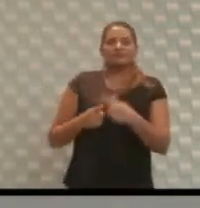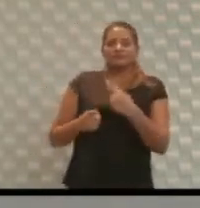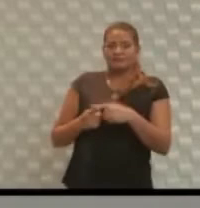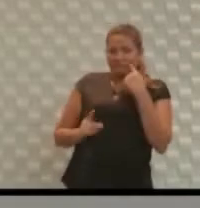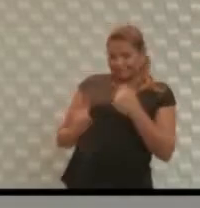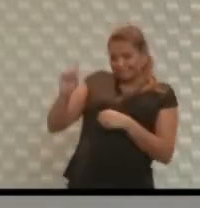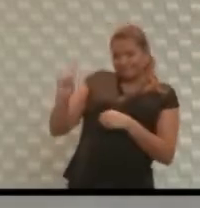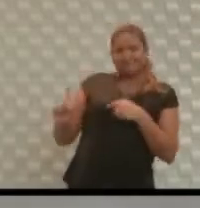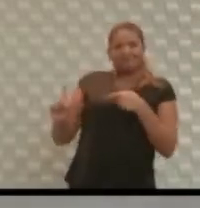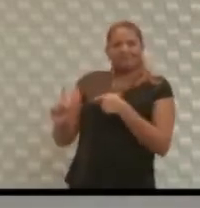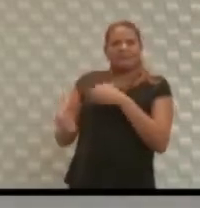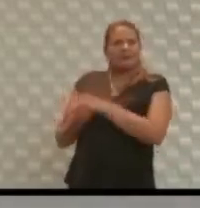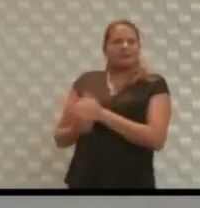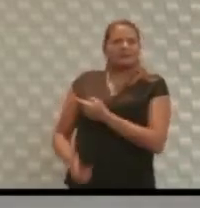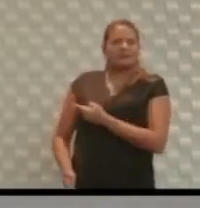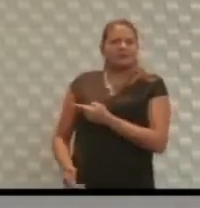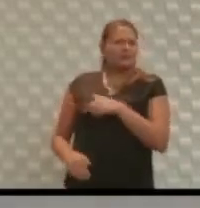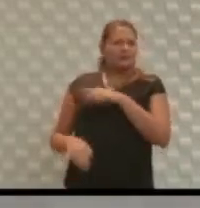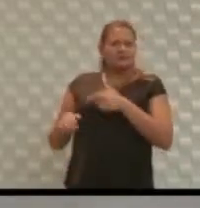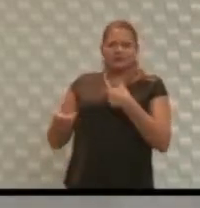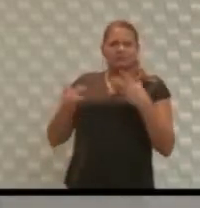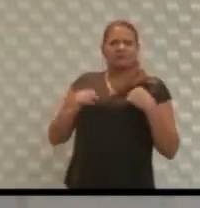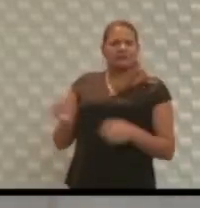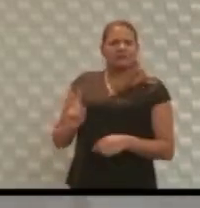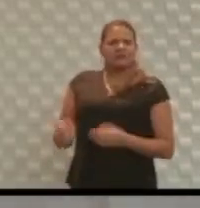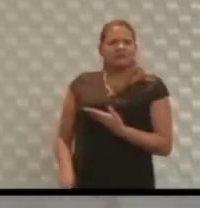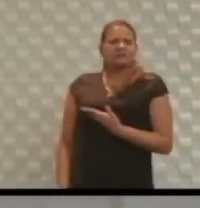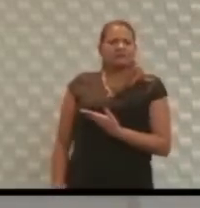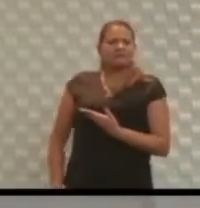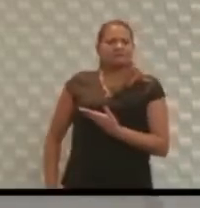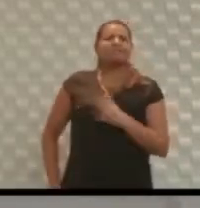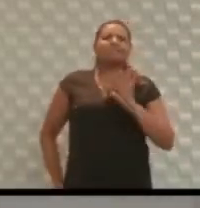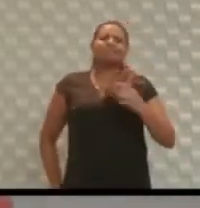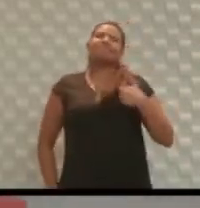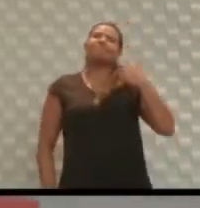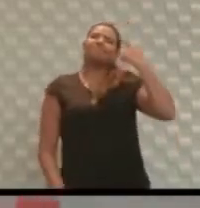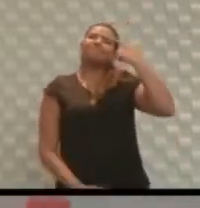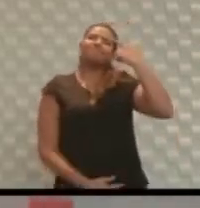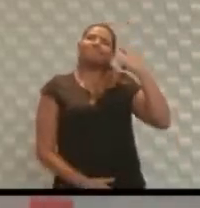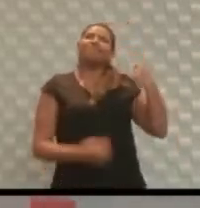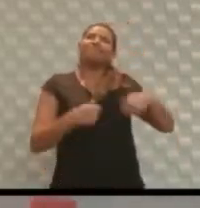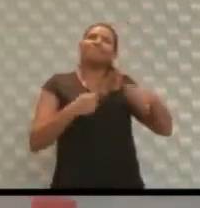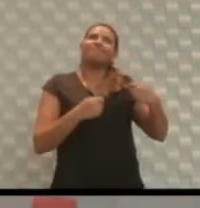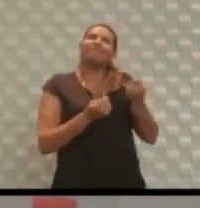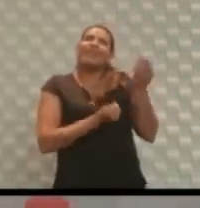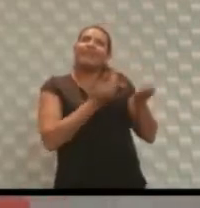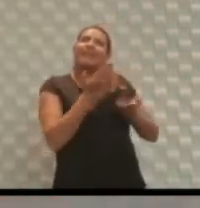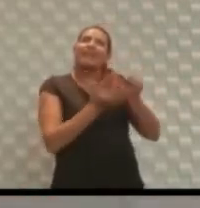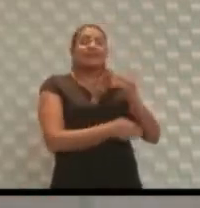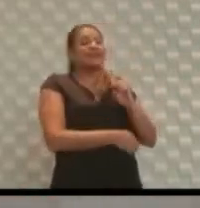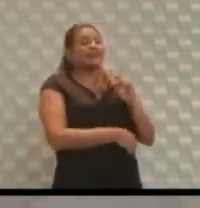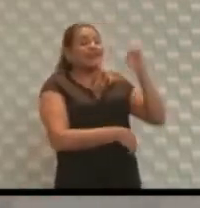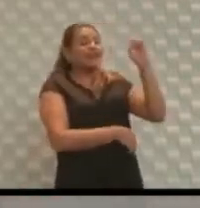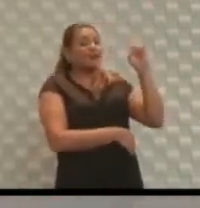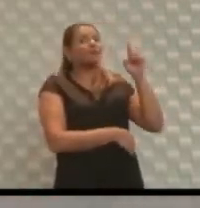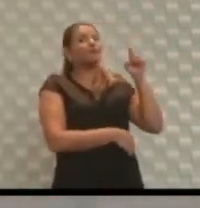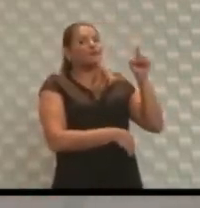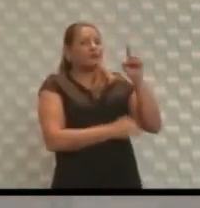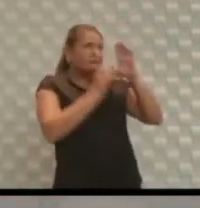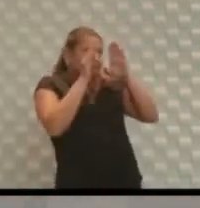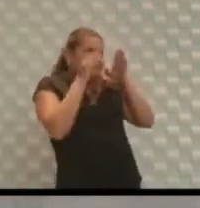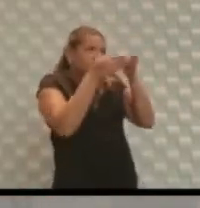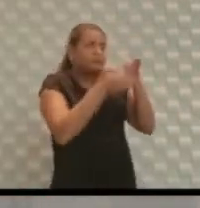merecia. Mas quando eu descobri que Deus quer que eu faça para Ele, sabe o que aconteceu na dinâmica? Eu comecei a fazer para